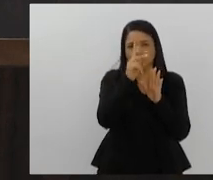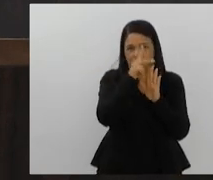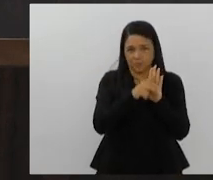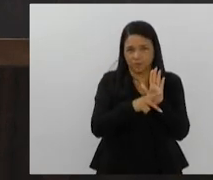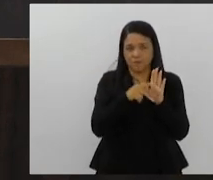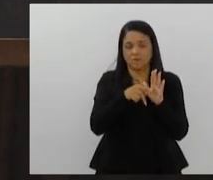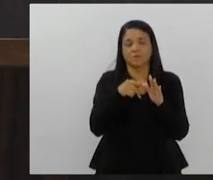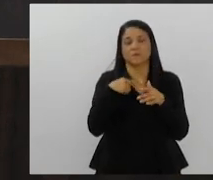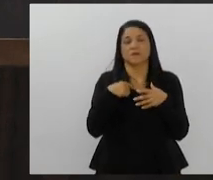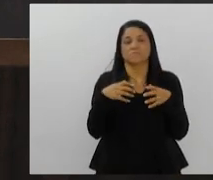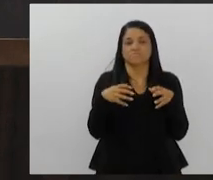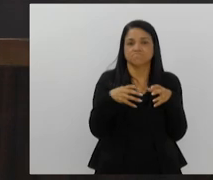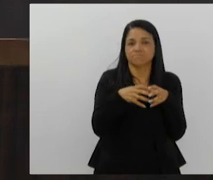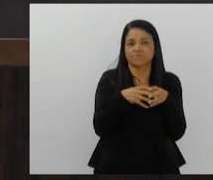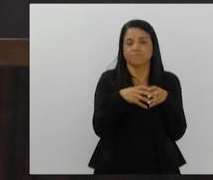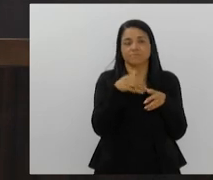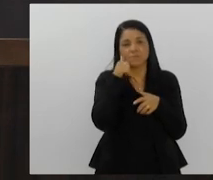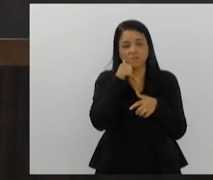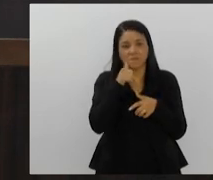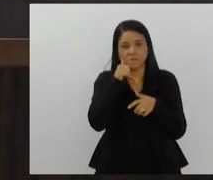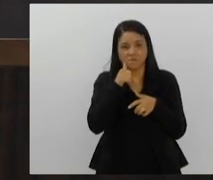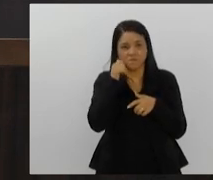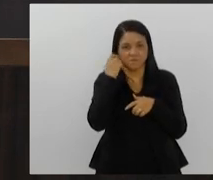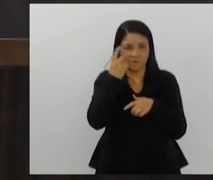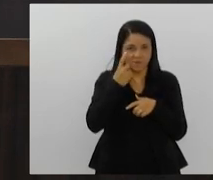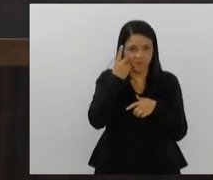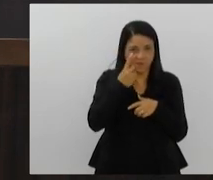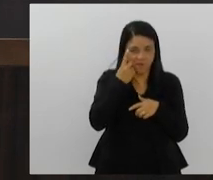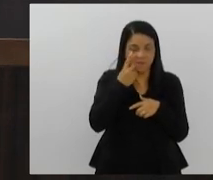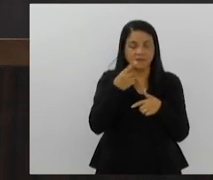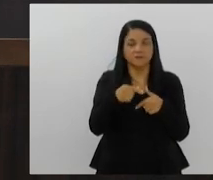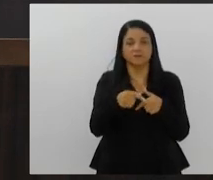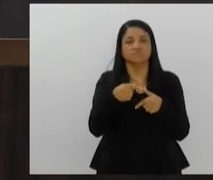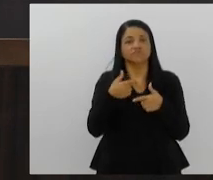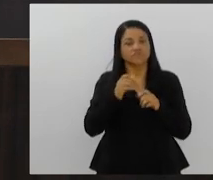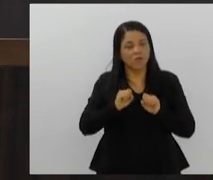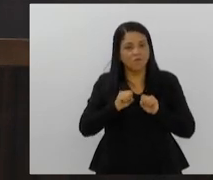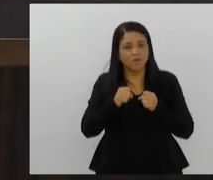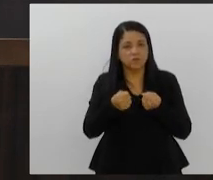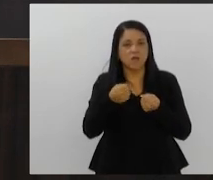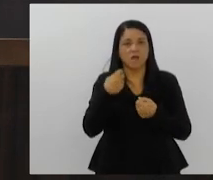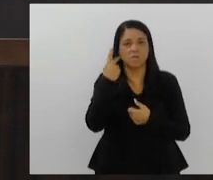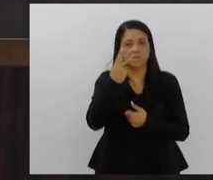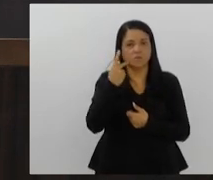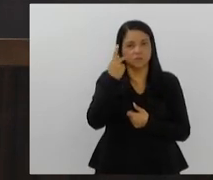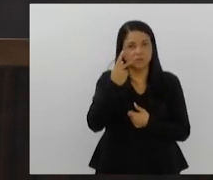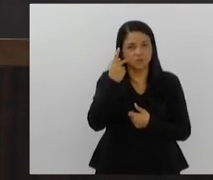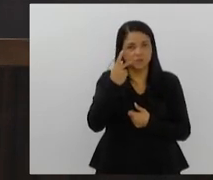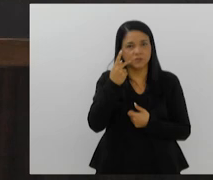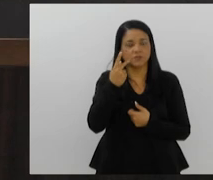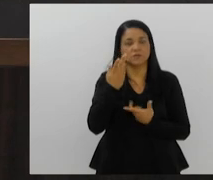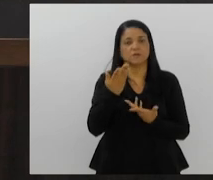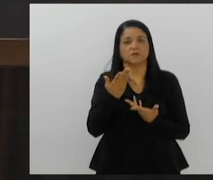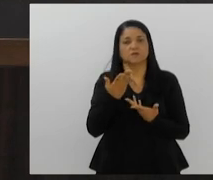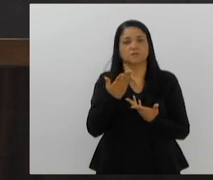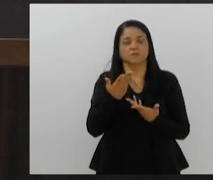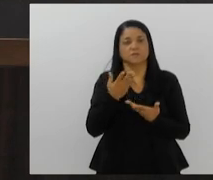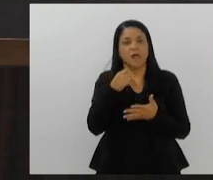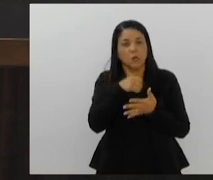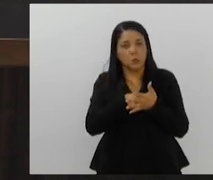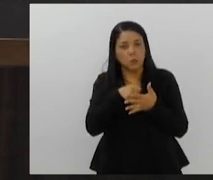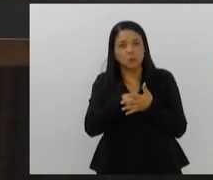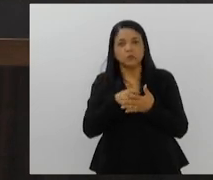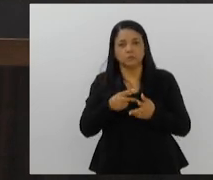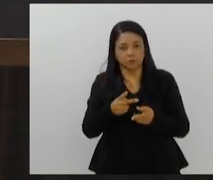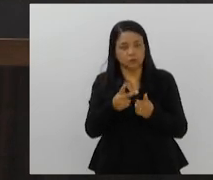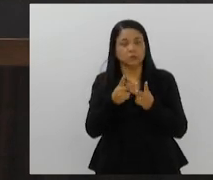bancada feminina, para que a gente possa cada vez mais reforçar essa política, reforçar essas trincheiras, né? É claro,